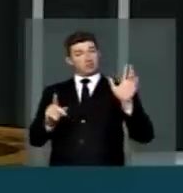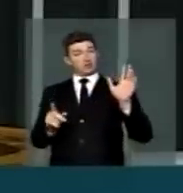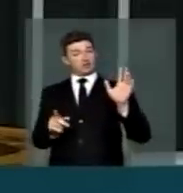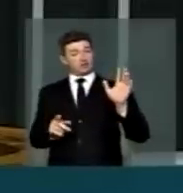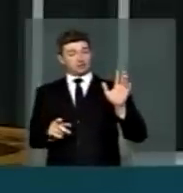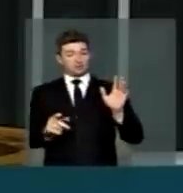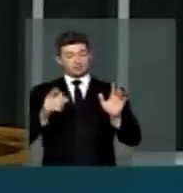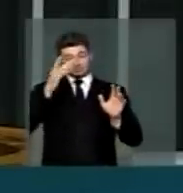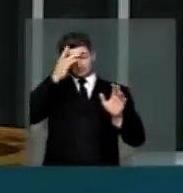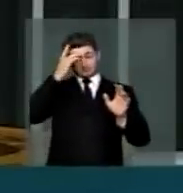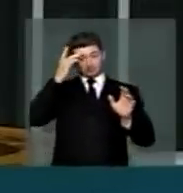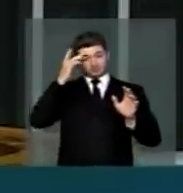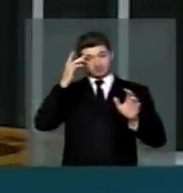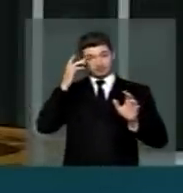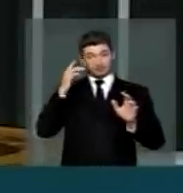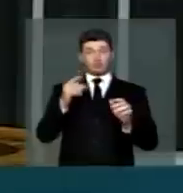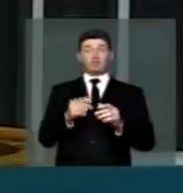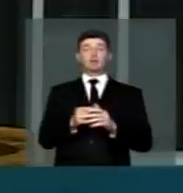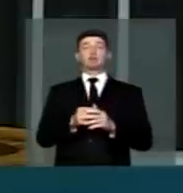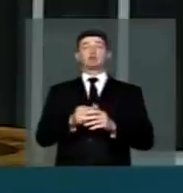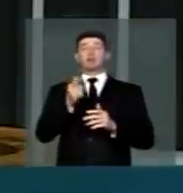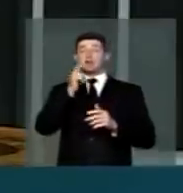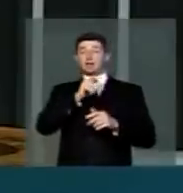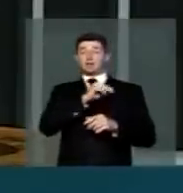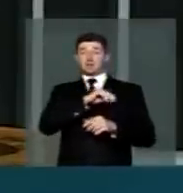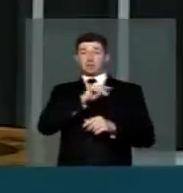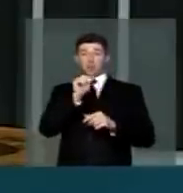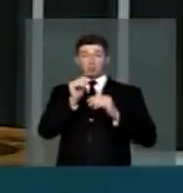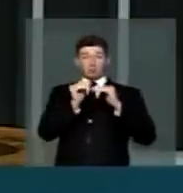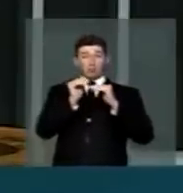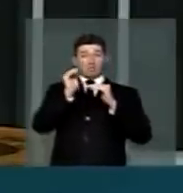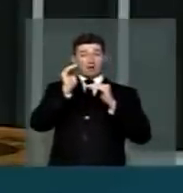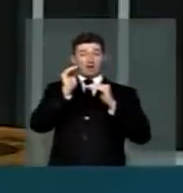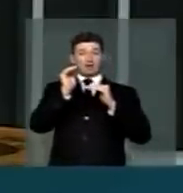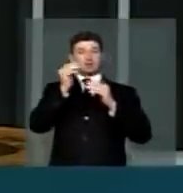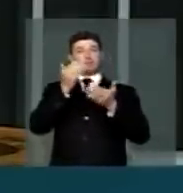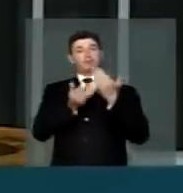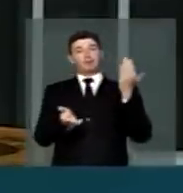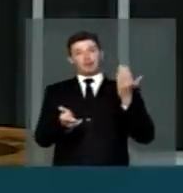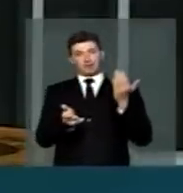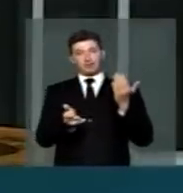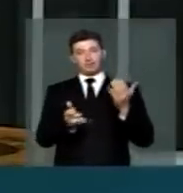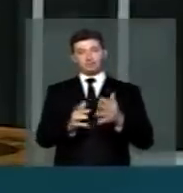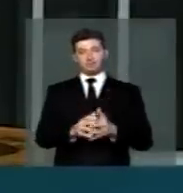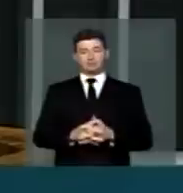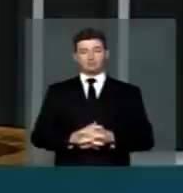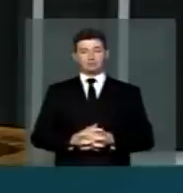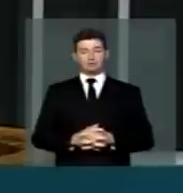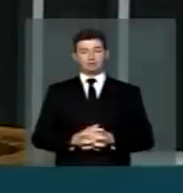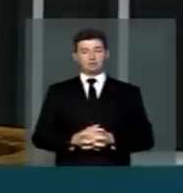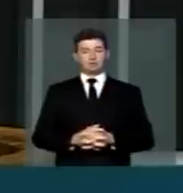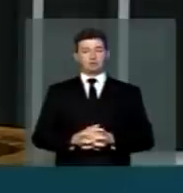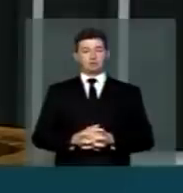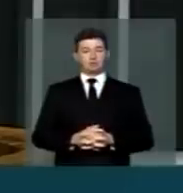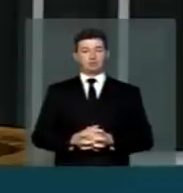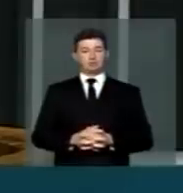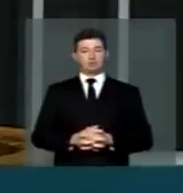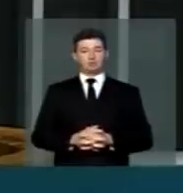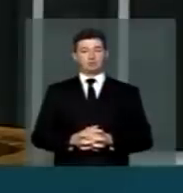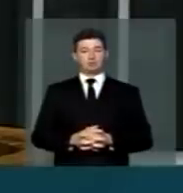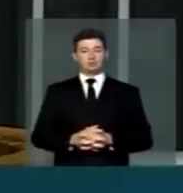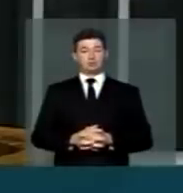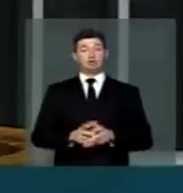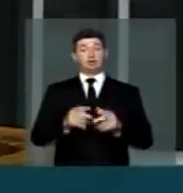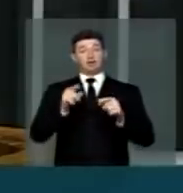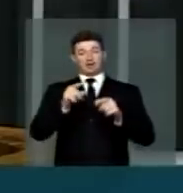os aposentados que ganham um pouco mais de um salário mínimo acabaram perdendo durante todo esse período. E